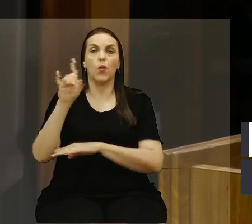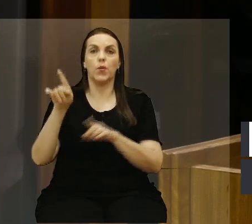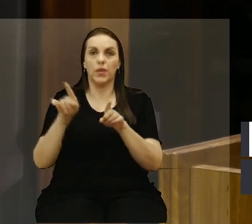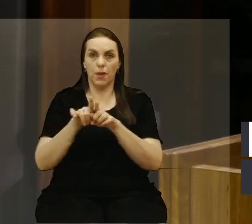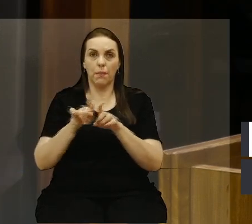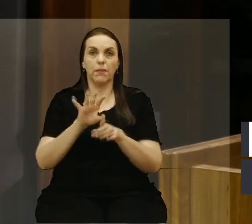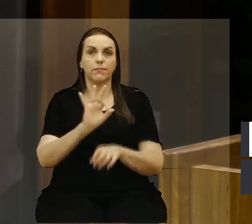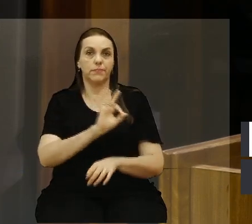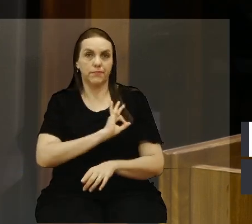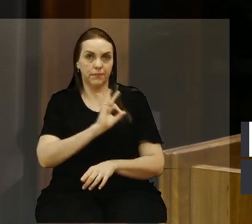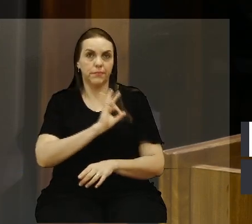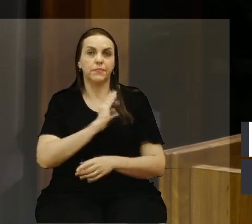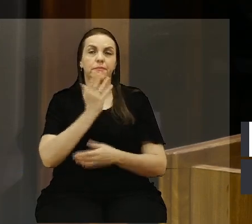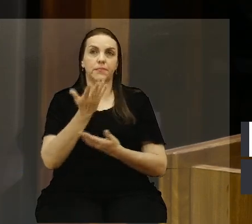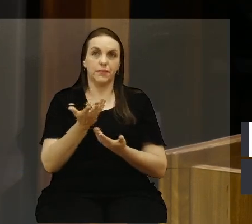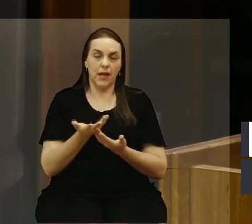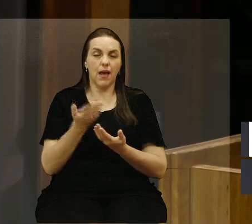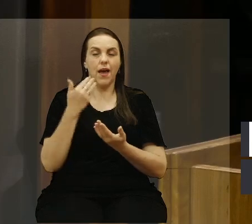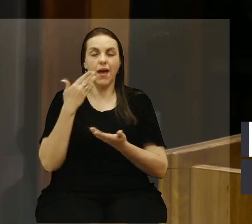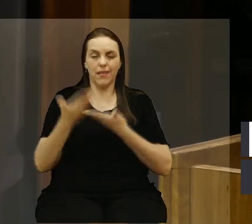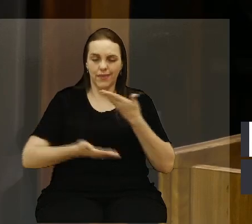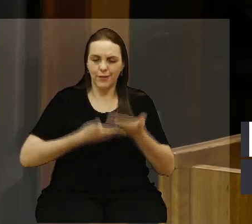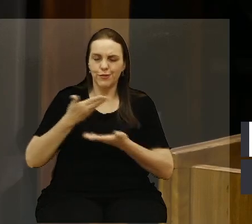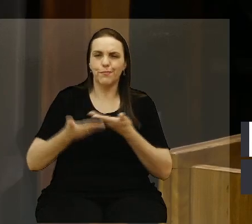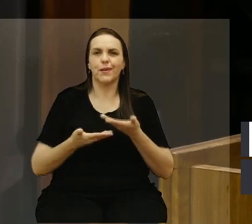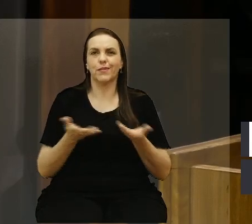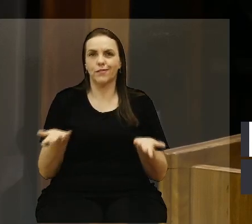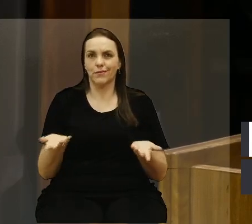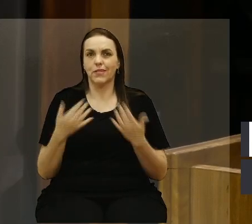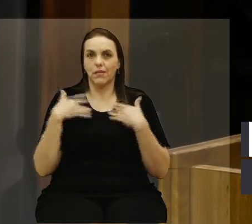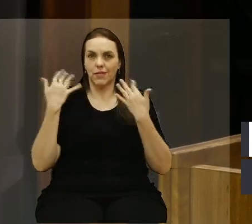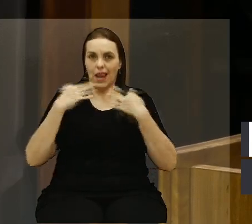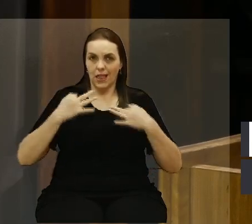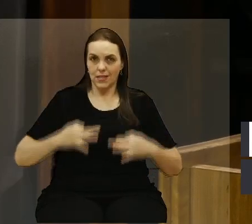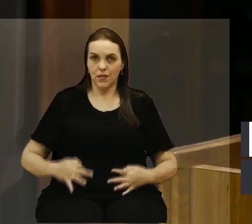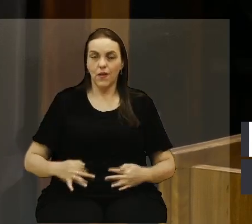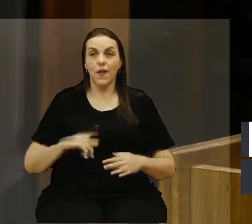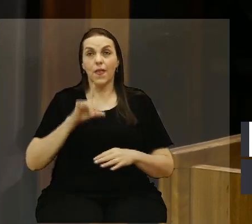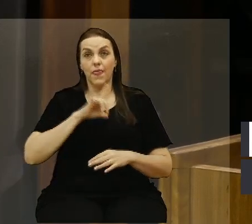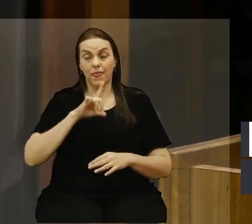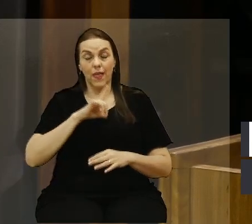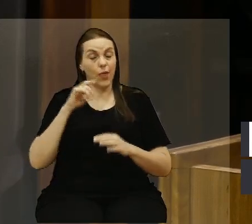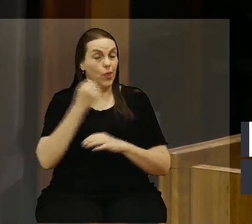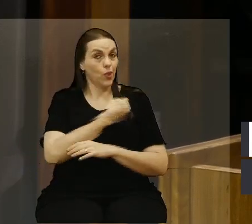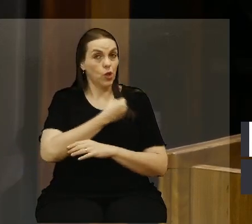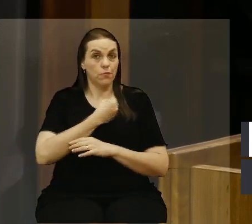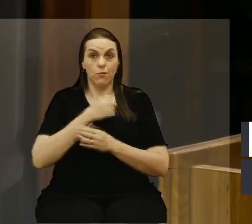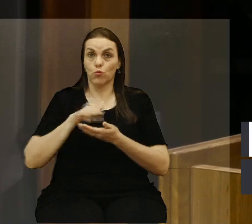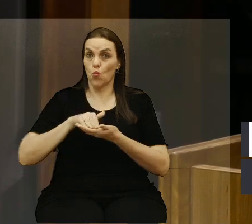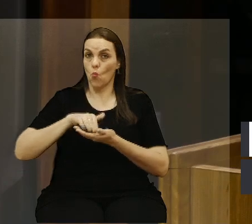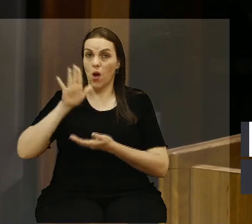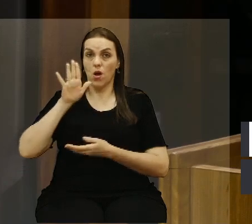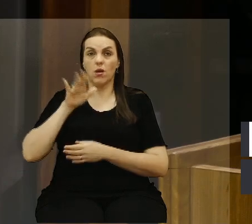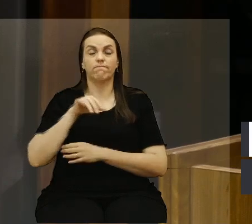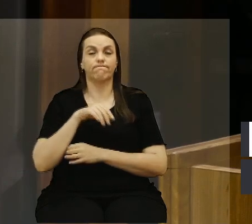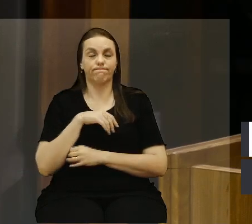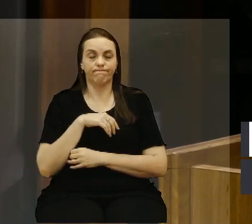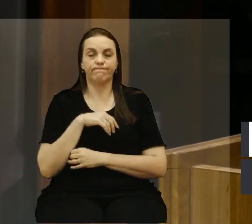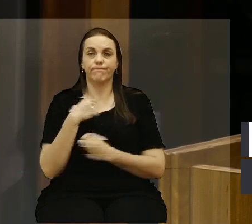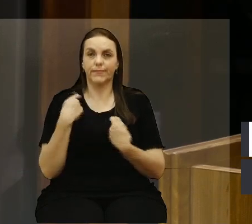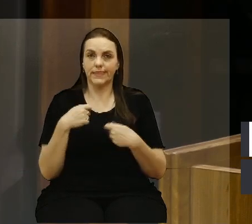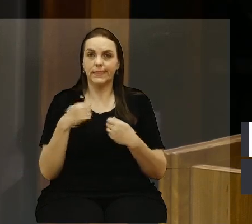que faz o atendimento quando há lesão. Então, é um número bem expressivo que a gente precisa, né, começar